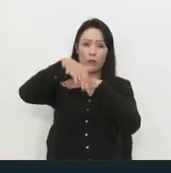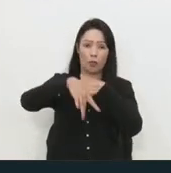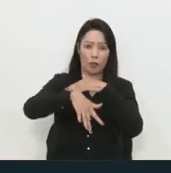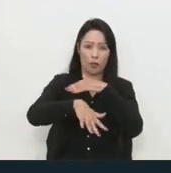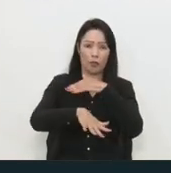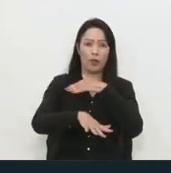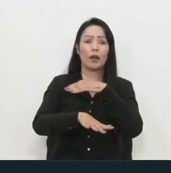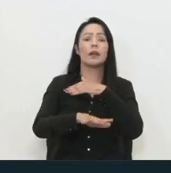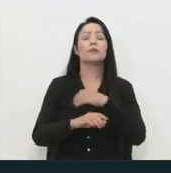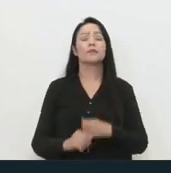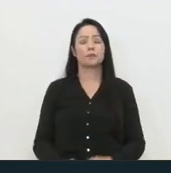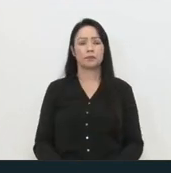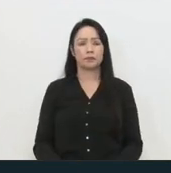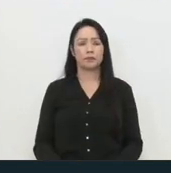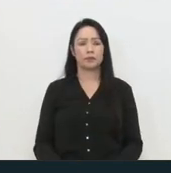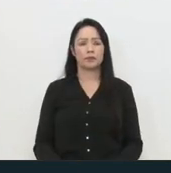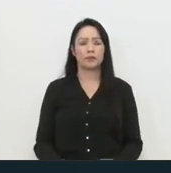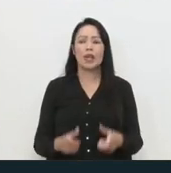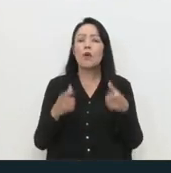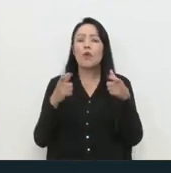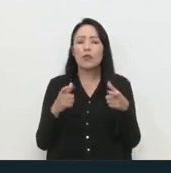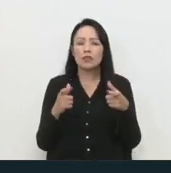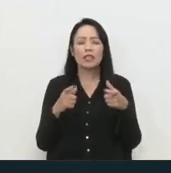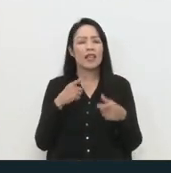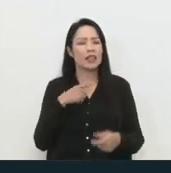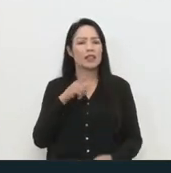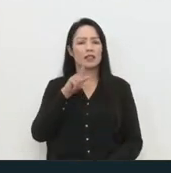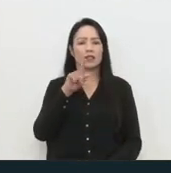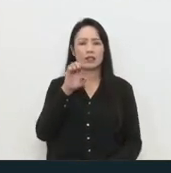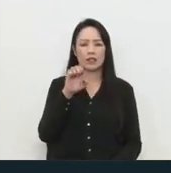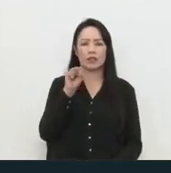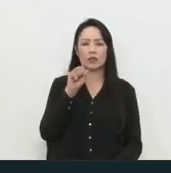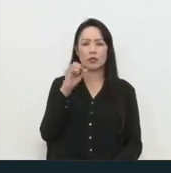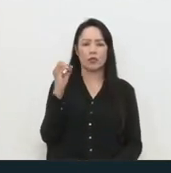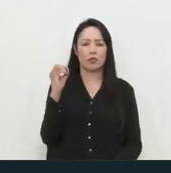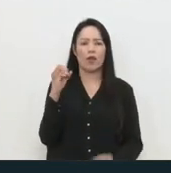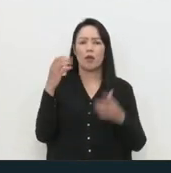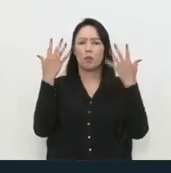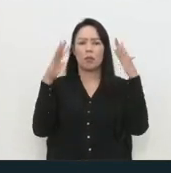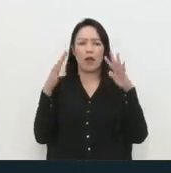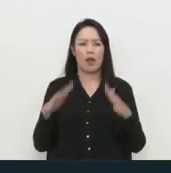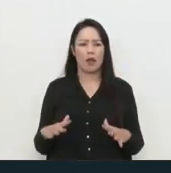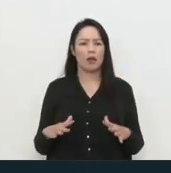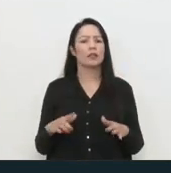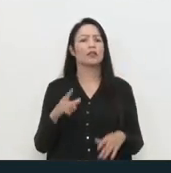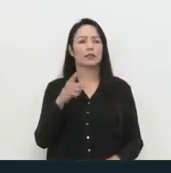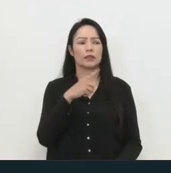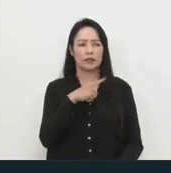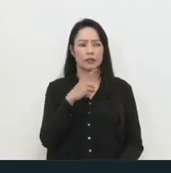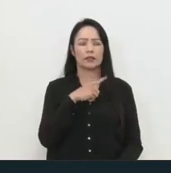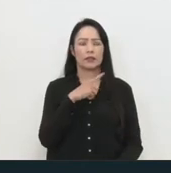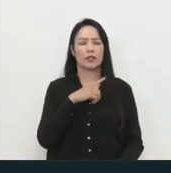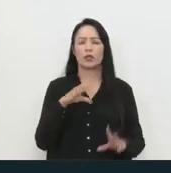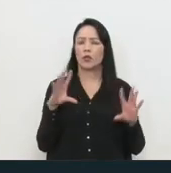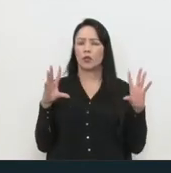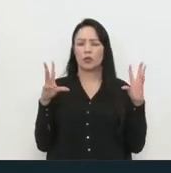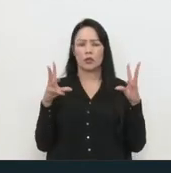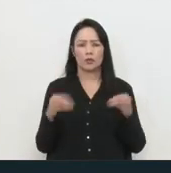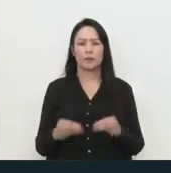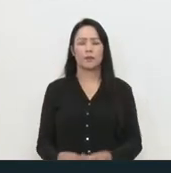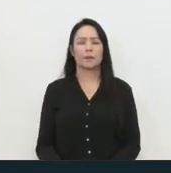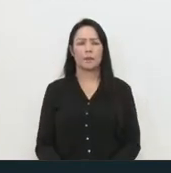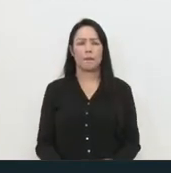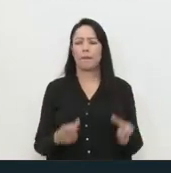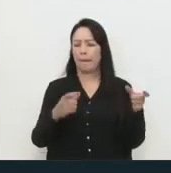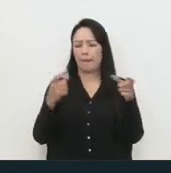está caindo onde é gesso e tá desabando a toda a área